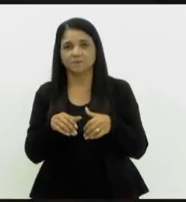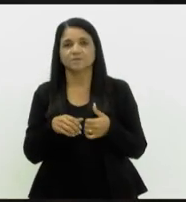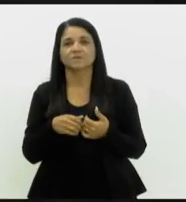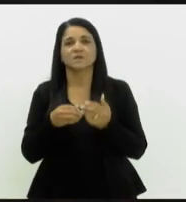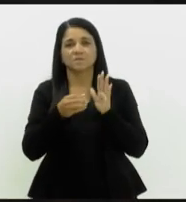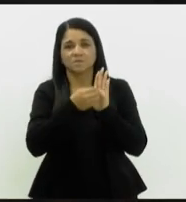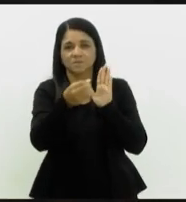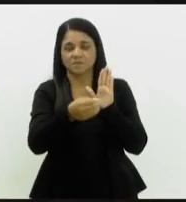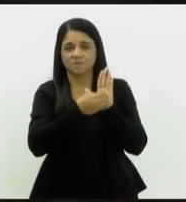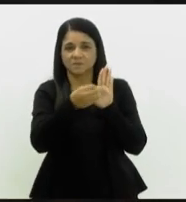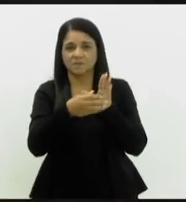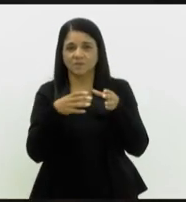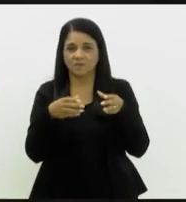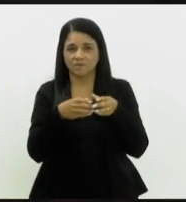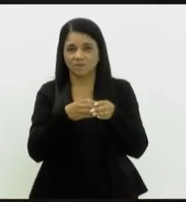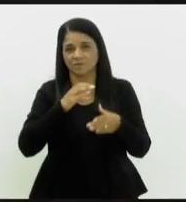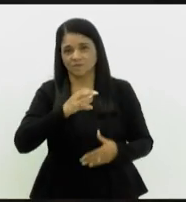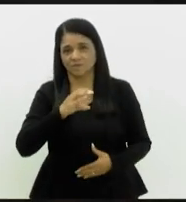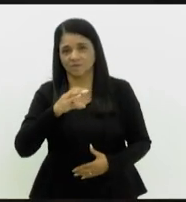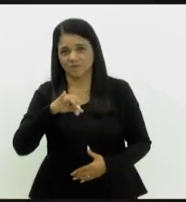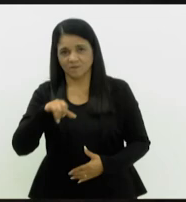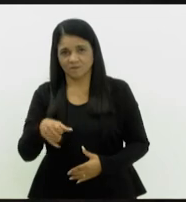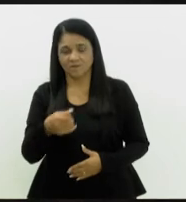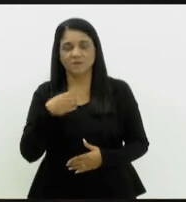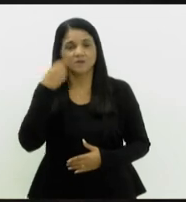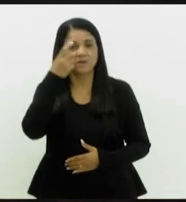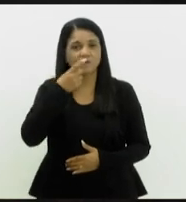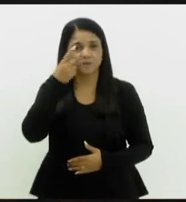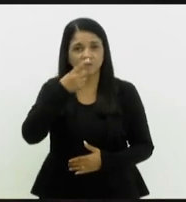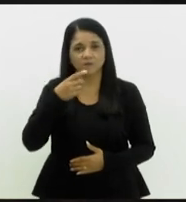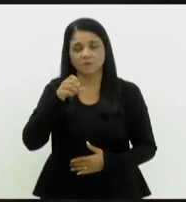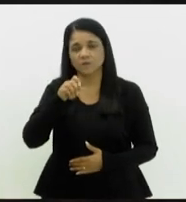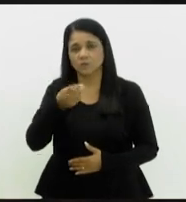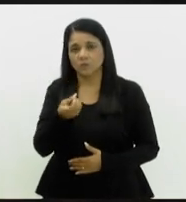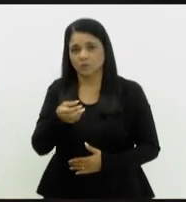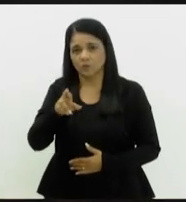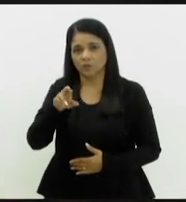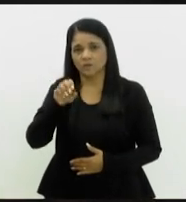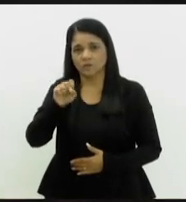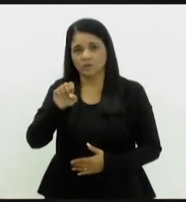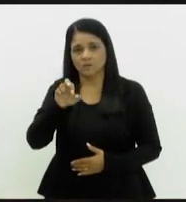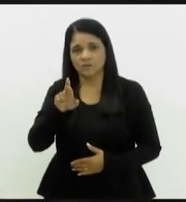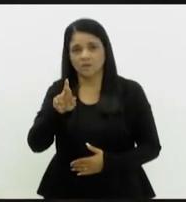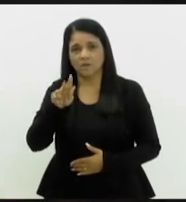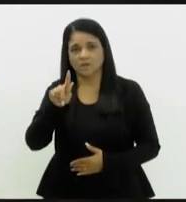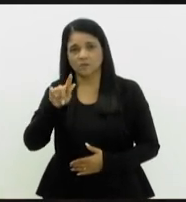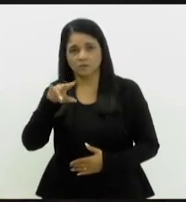Para emitir parecer pela Comissão de Constituição e Justiça, deputado doutor Serginho.